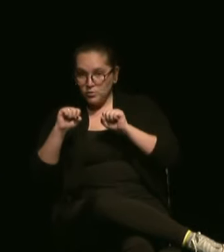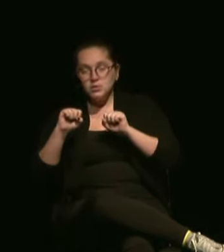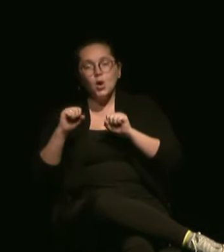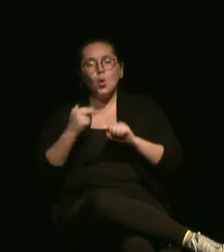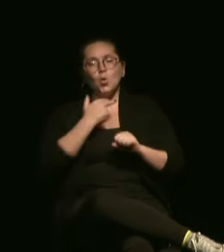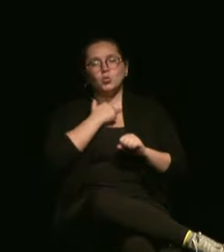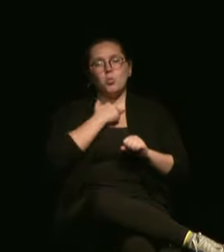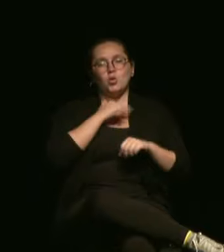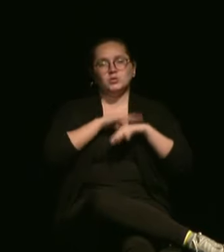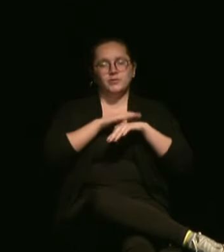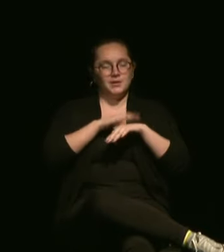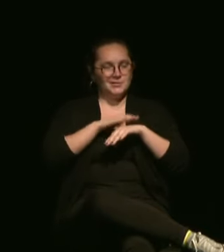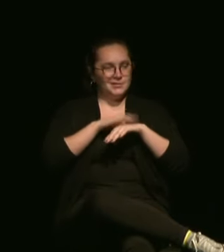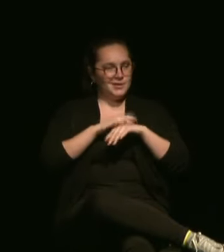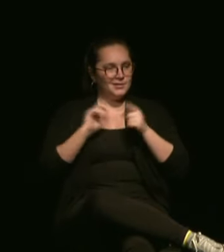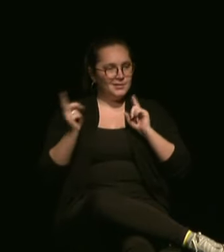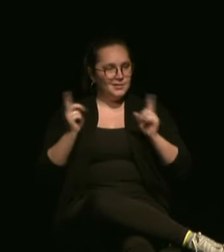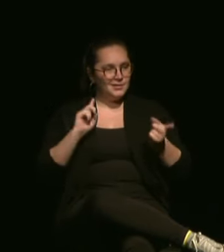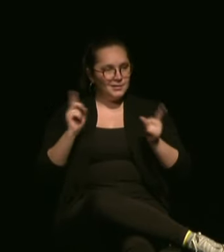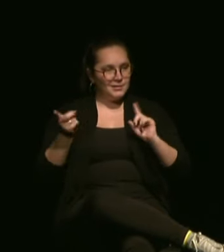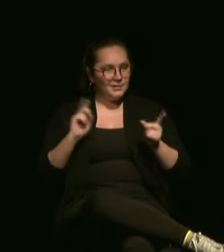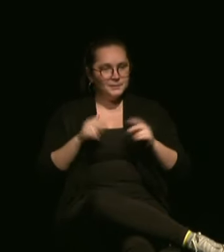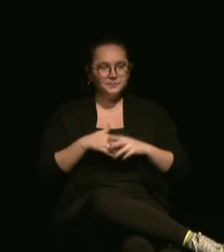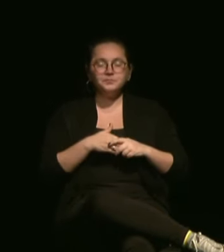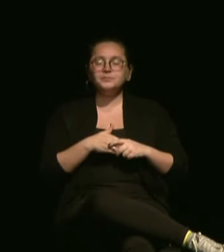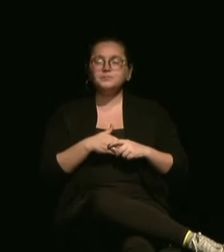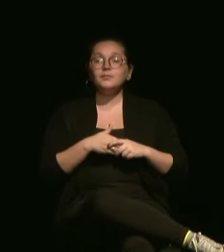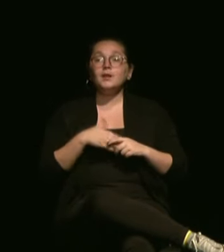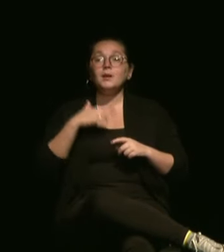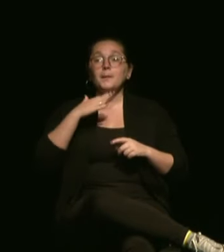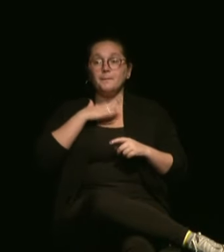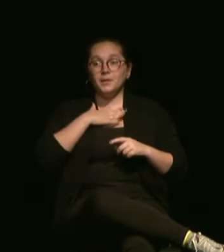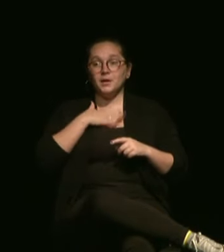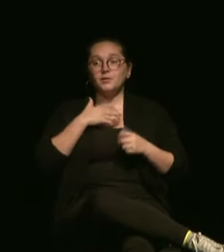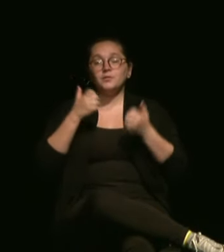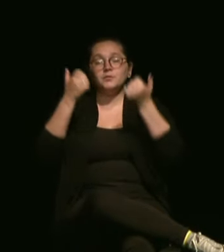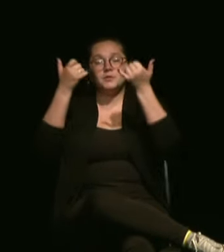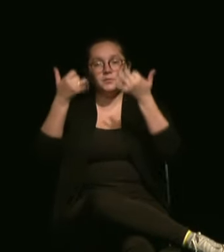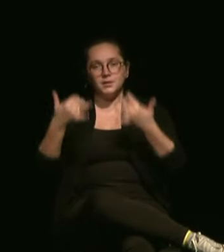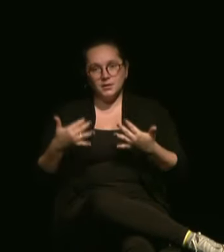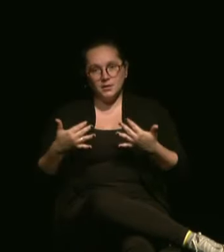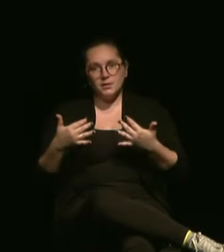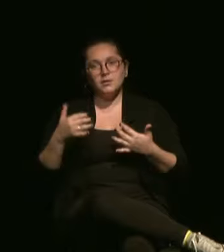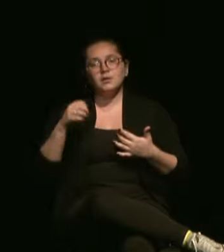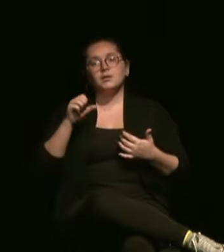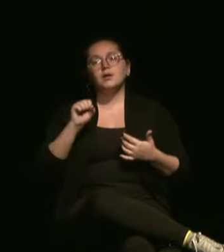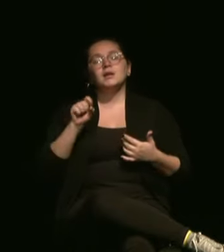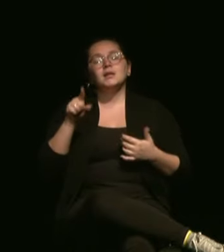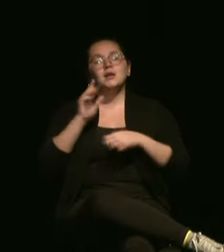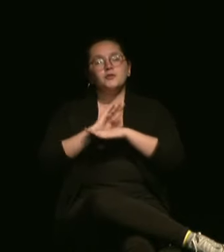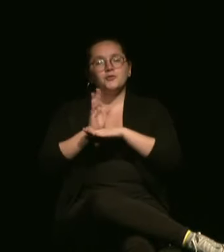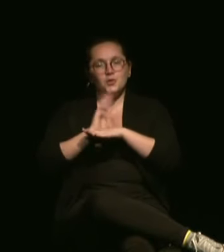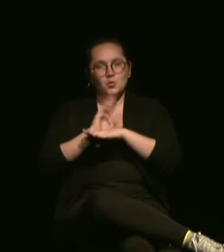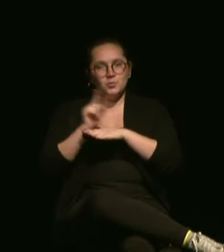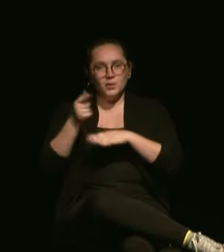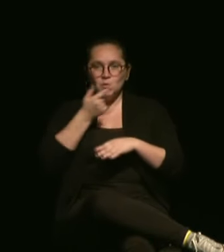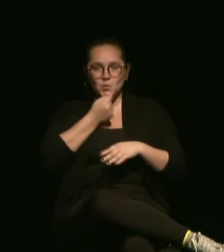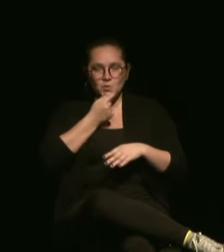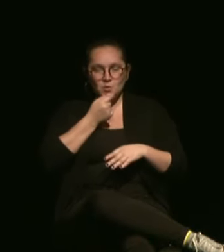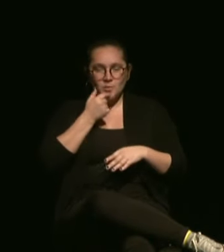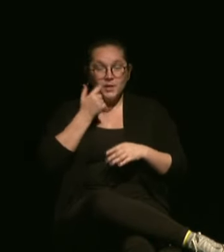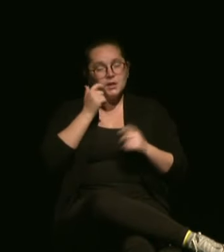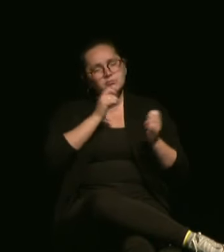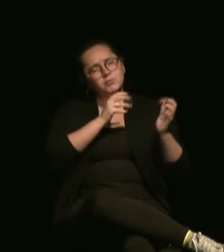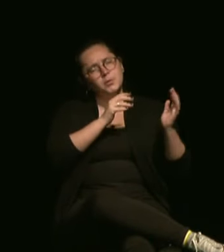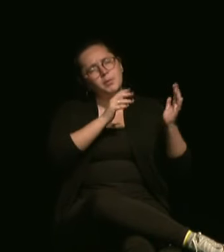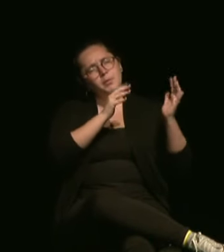pode fazer com um personagem. O meu desvio é por Shoah, o filme do Lanzmann, que Coutinho assistiu em